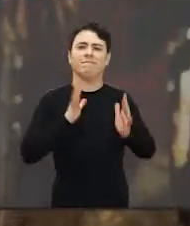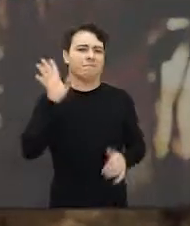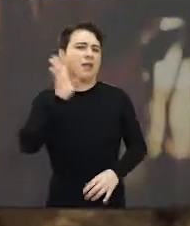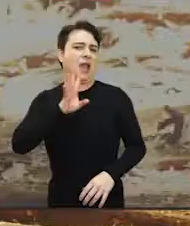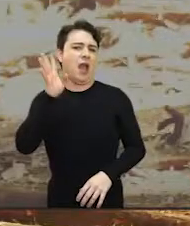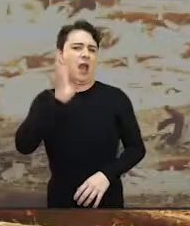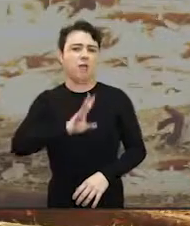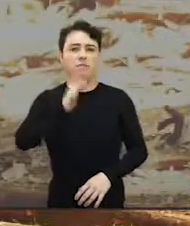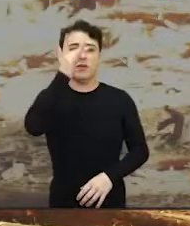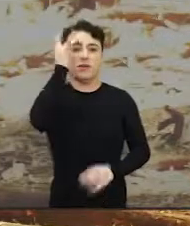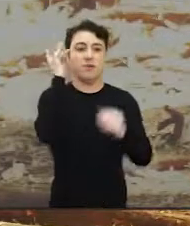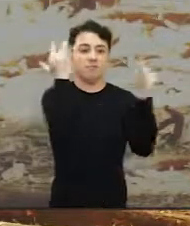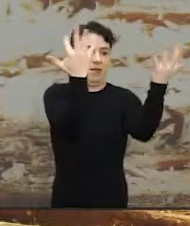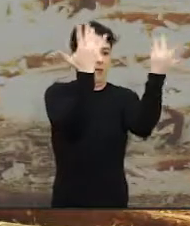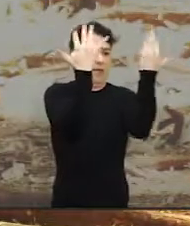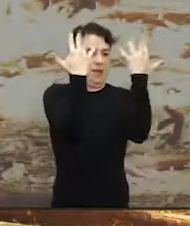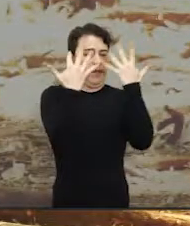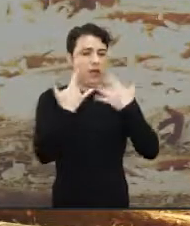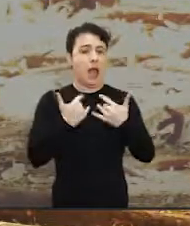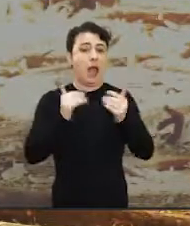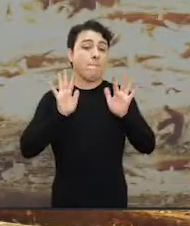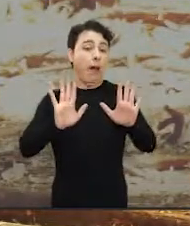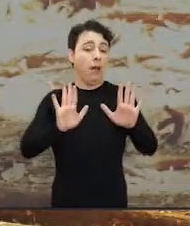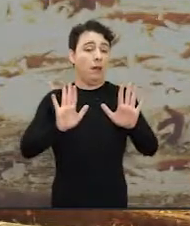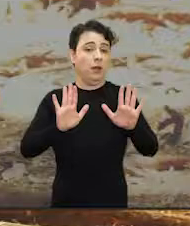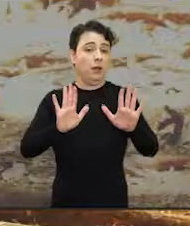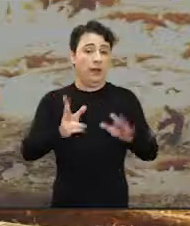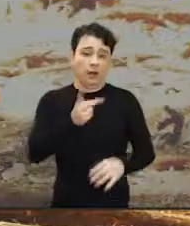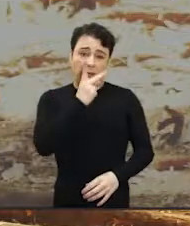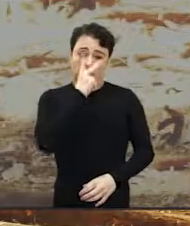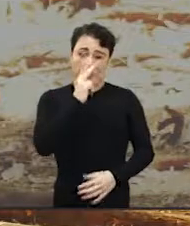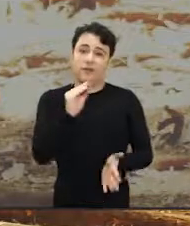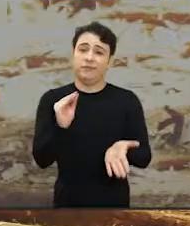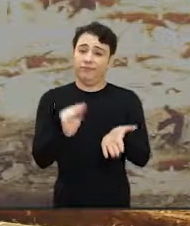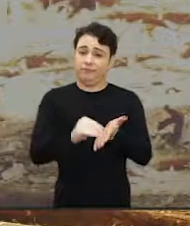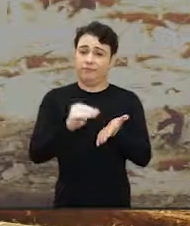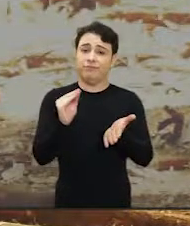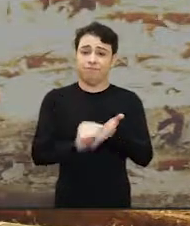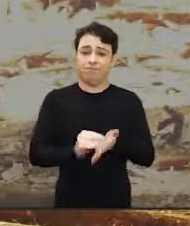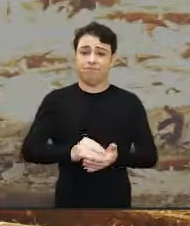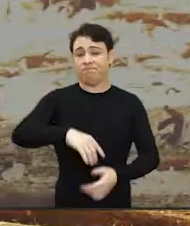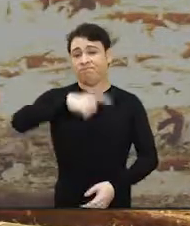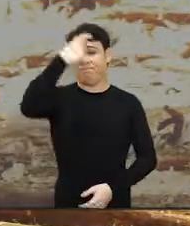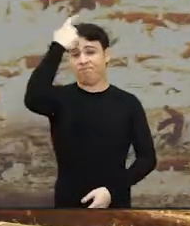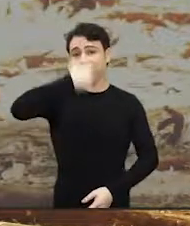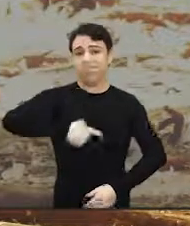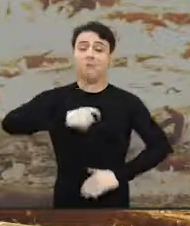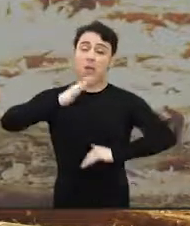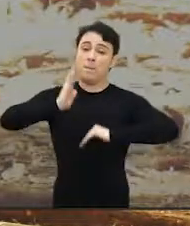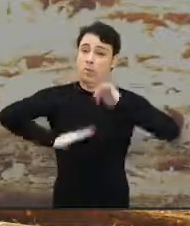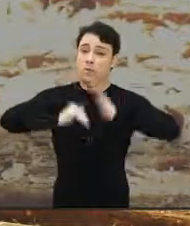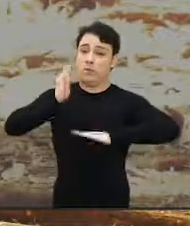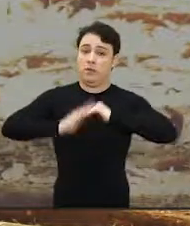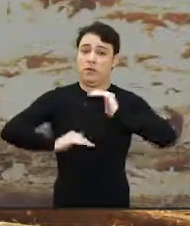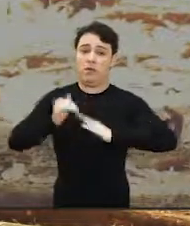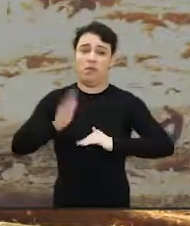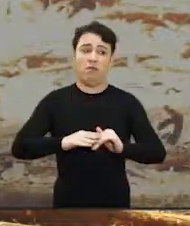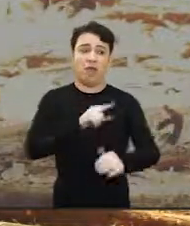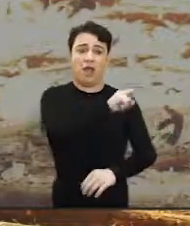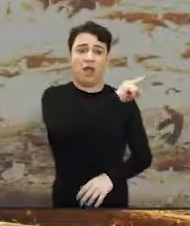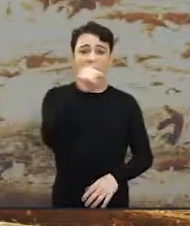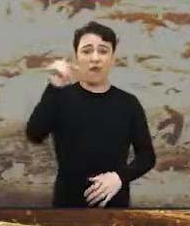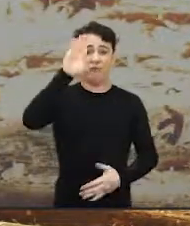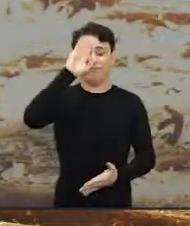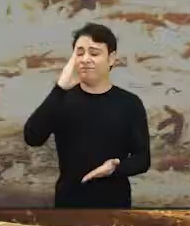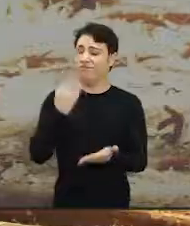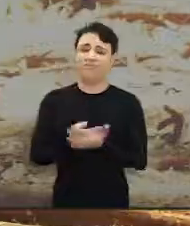envolvem, mas... eu acho que está muito longe ainda o reconhecimento profissional,